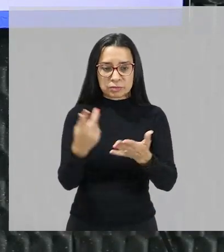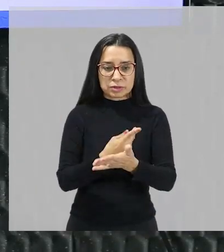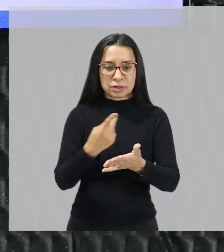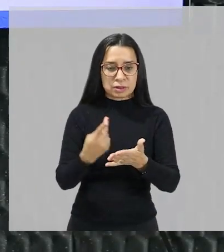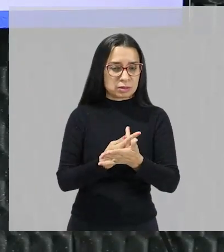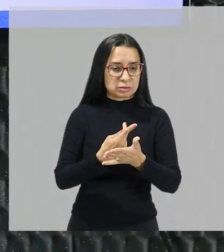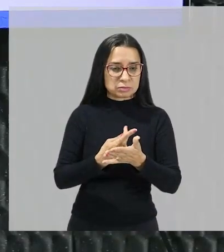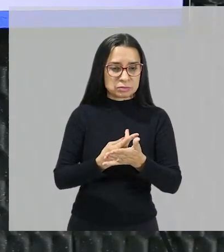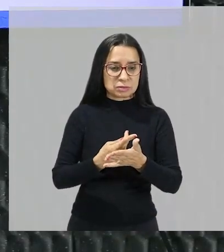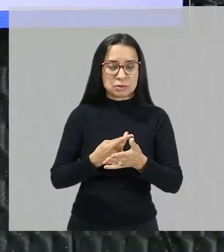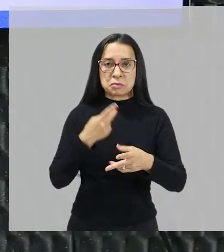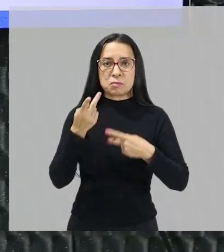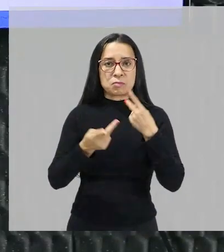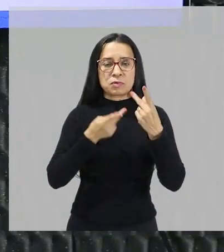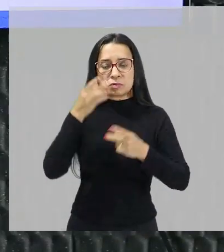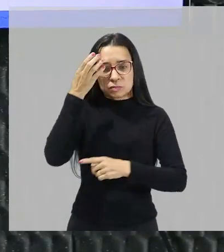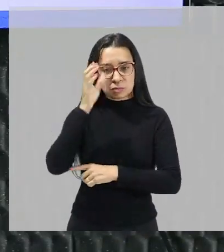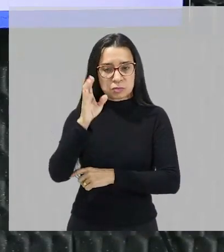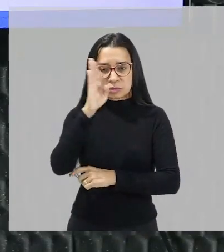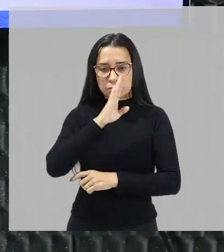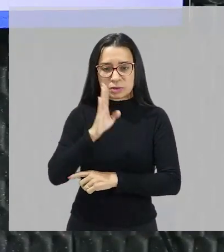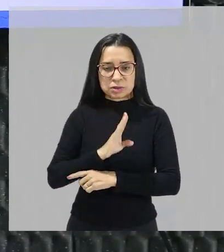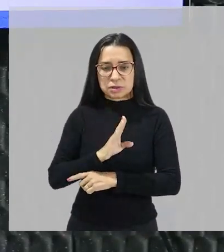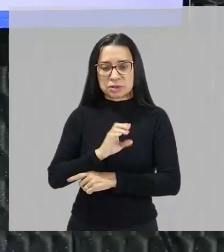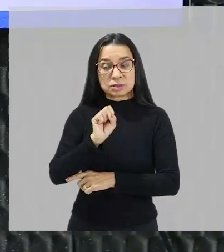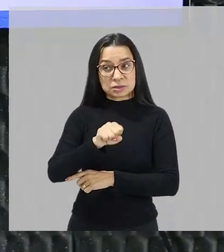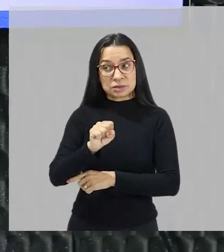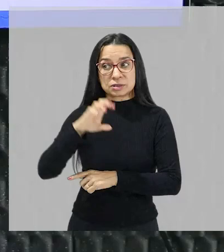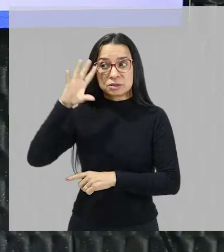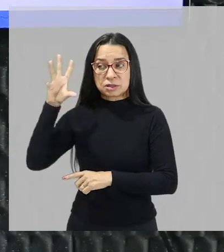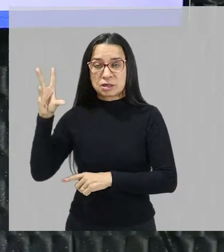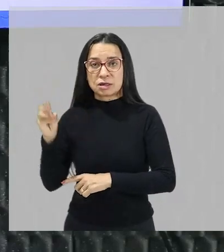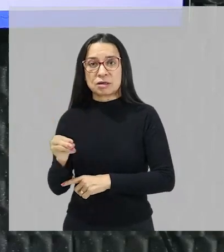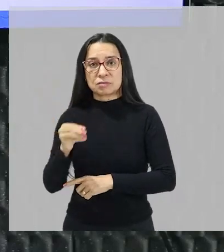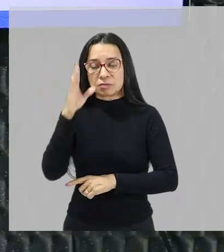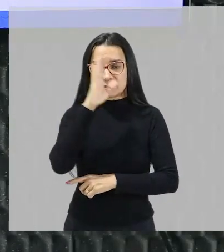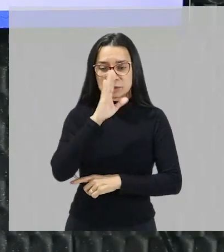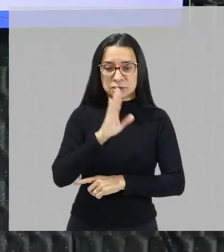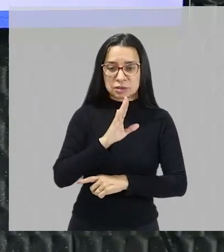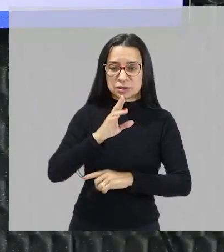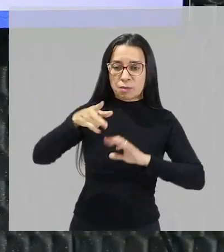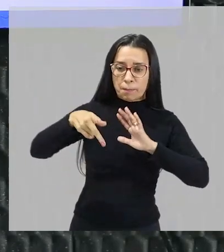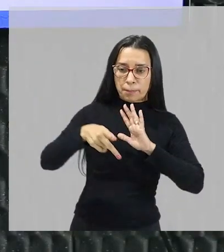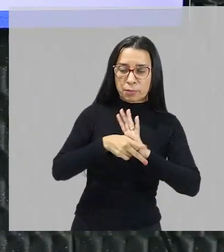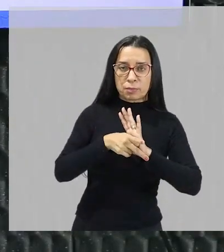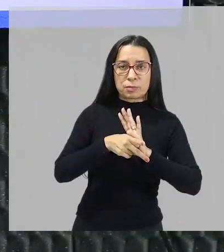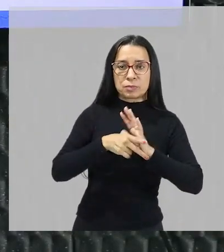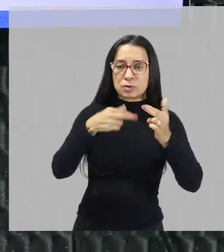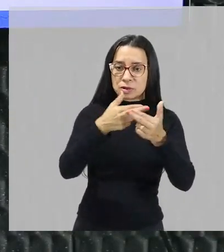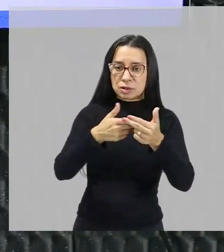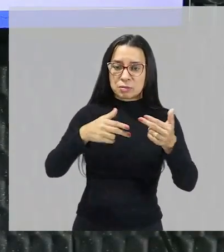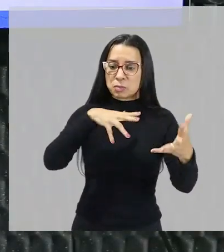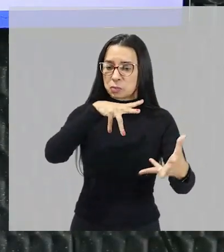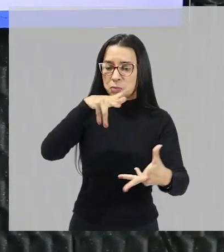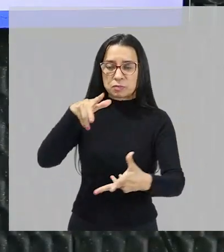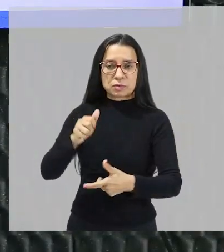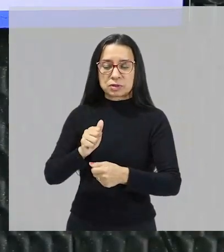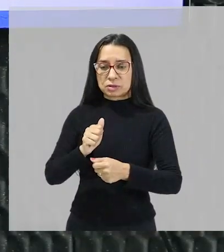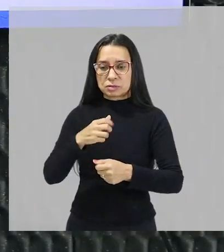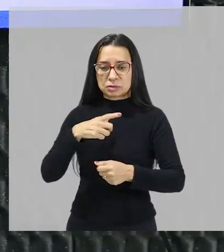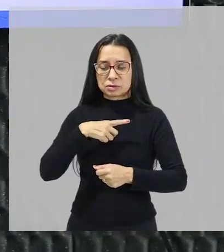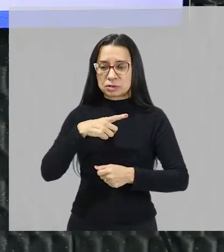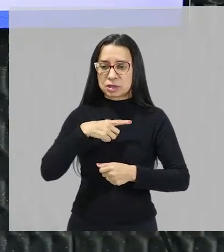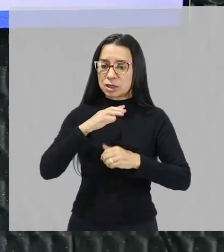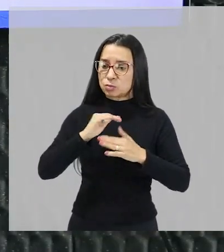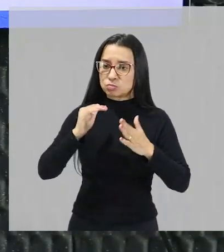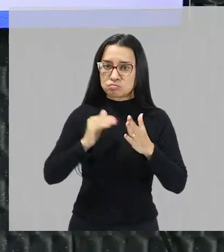a gente falou de cultura afro-brasileira. É uma coisa mais específica, né? E não são elementos universais que estão presentes em todas as regiões.